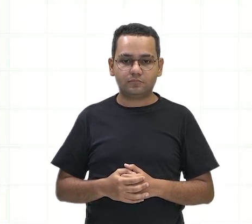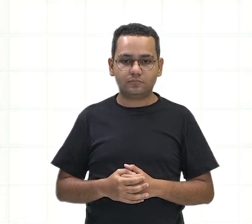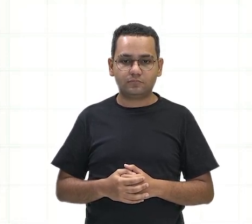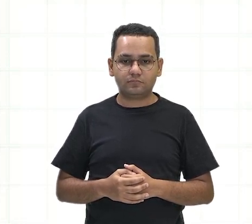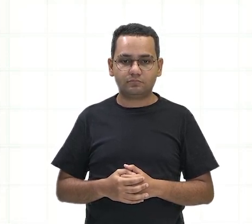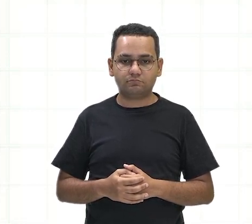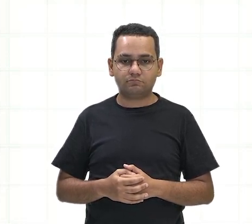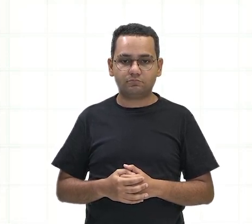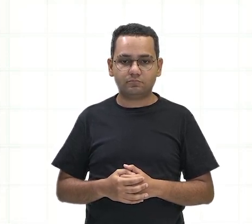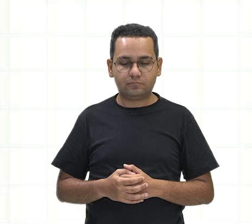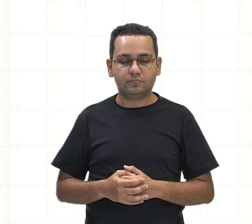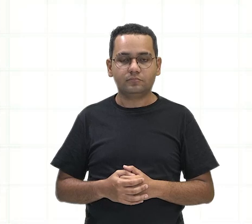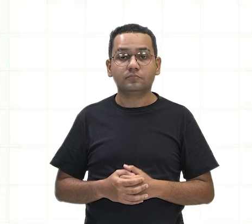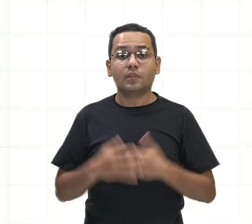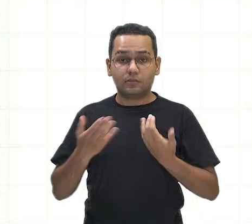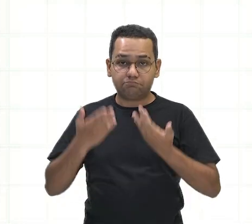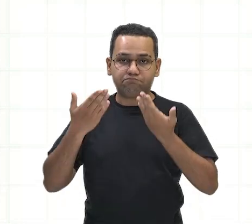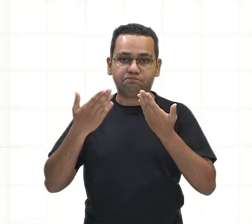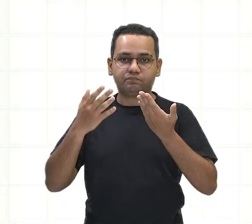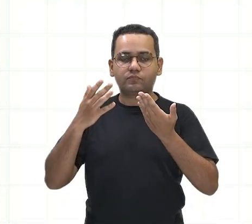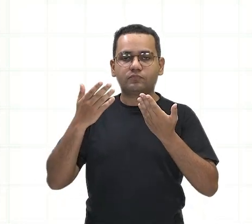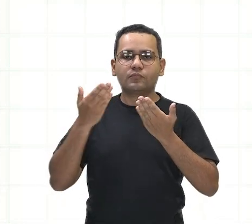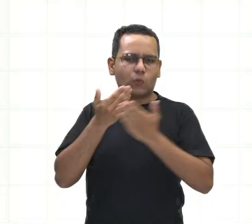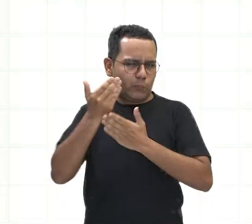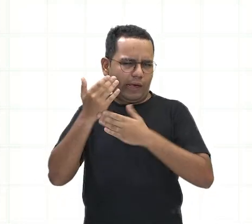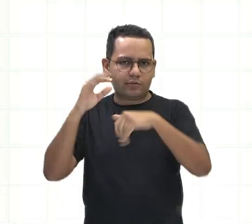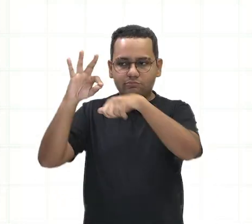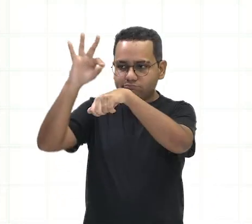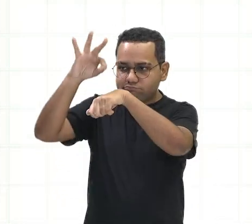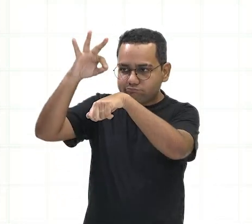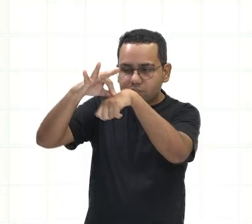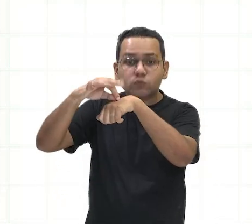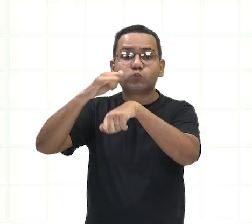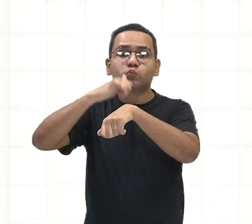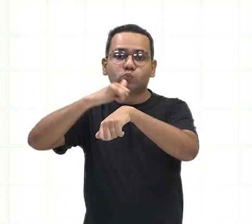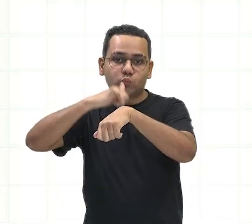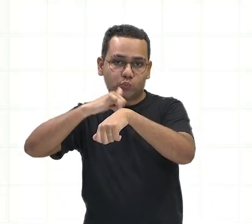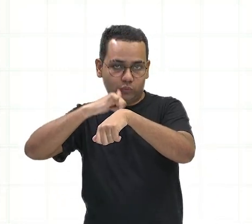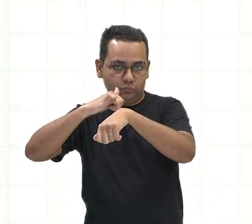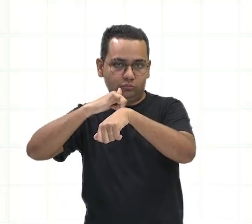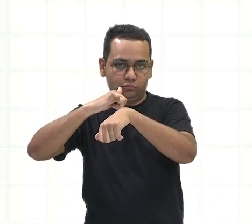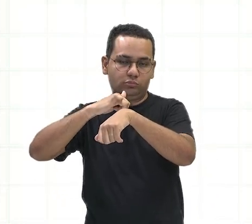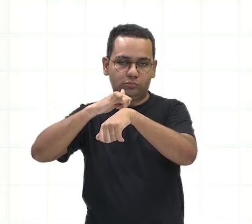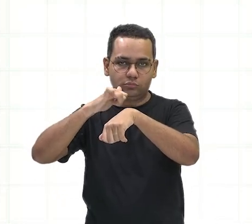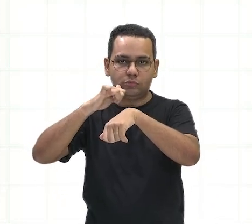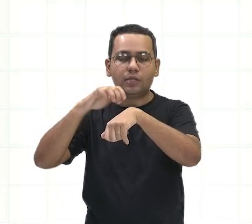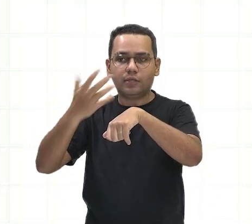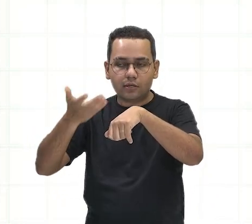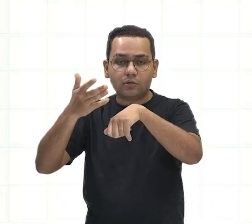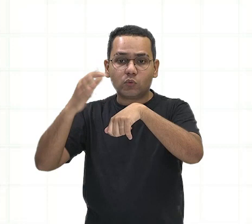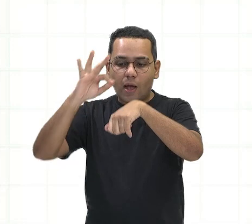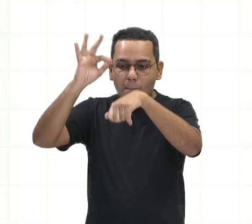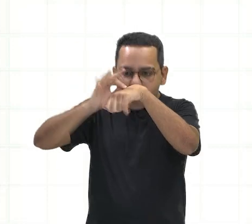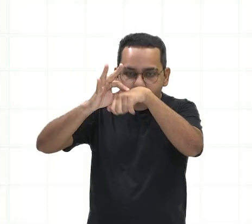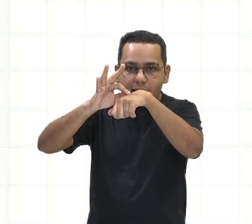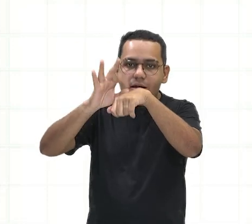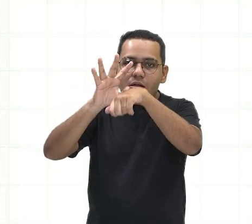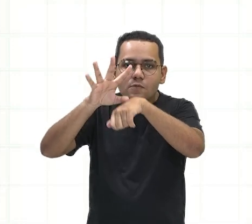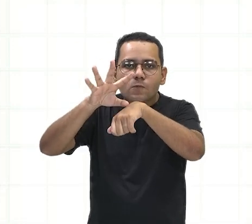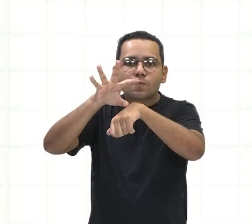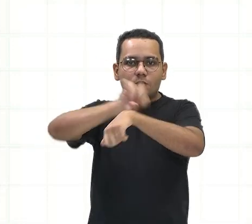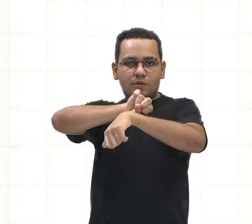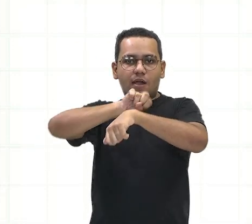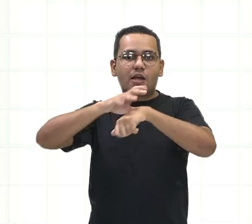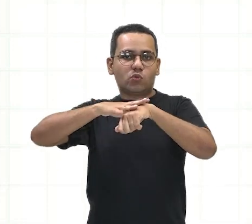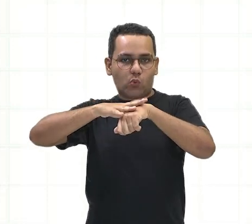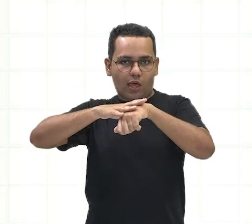o mosquito, no caso, o mosquito fêmea, picando o homem, né? Então a gente vai ter aqui, o mosquito injeta o parasita ao picar o